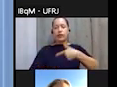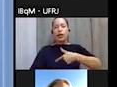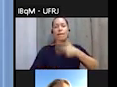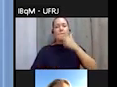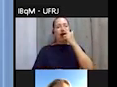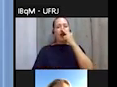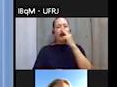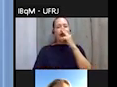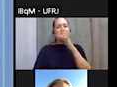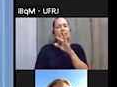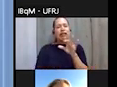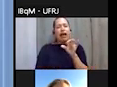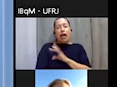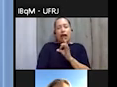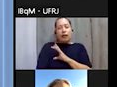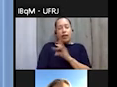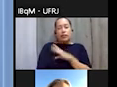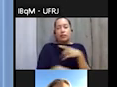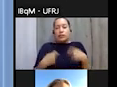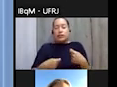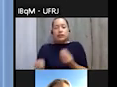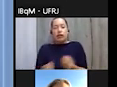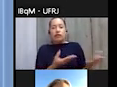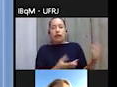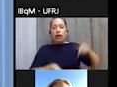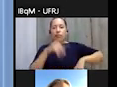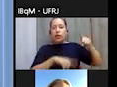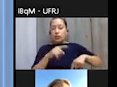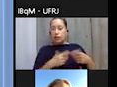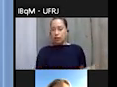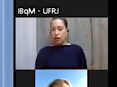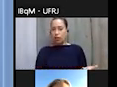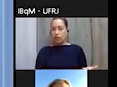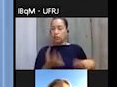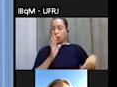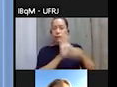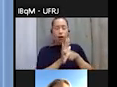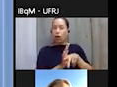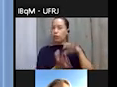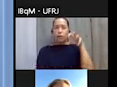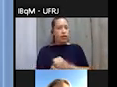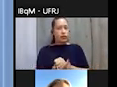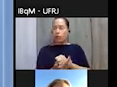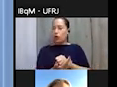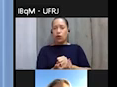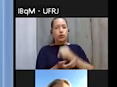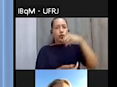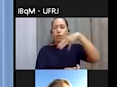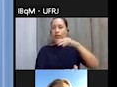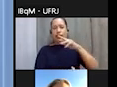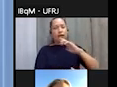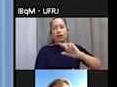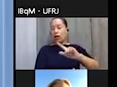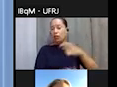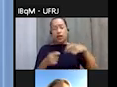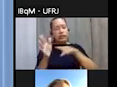eles tivessem que entregar esses objetos que, de certa maneira, são parte do patrimônio mineral que está sendo explorado pela pedreira.